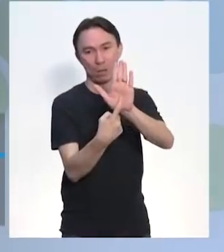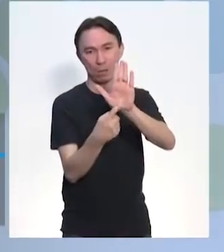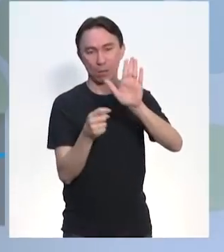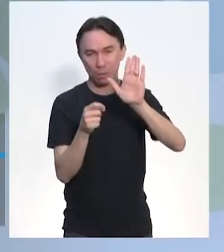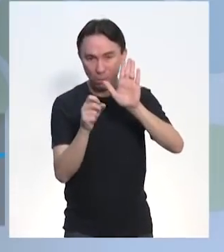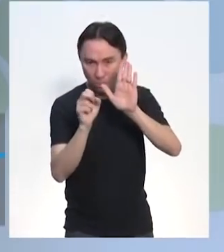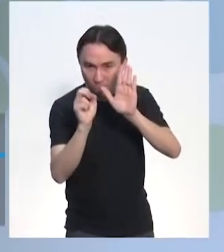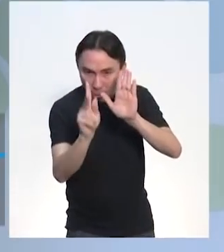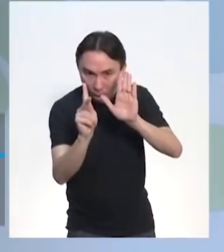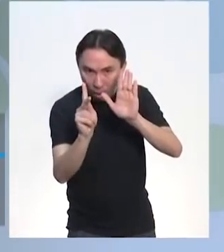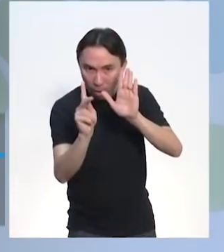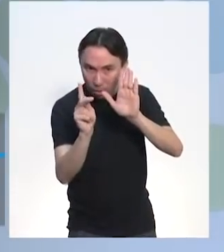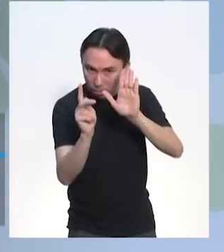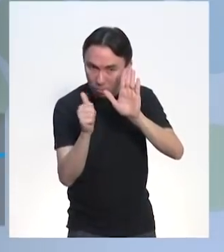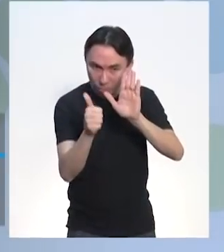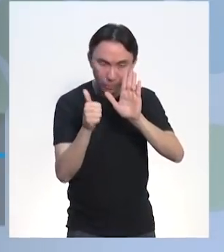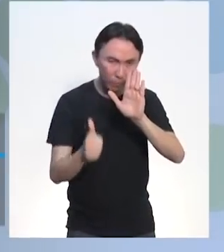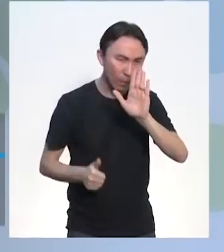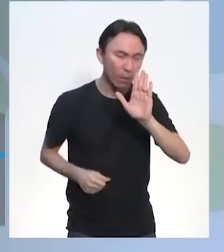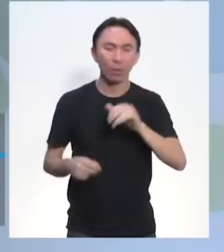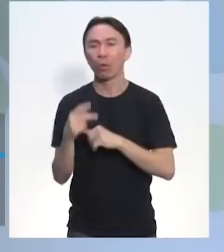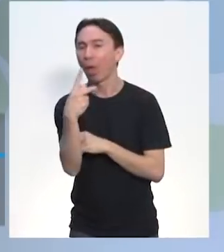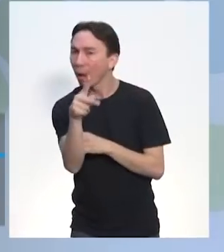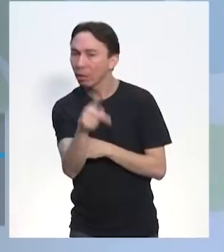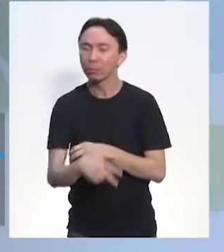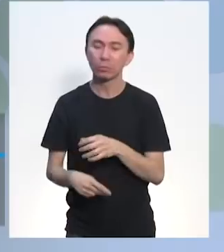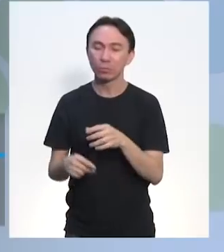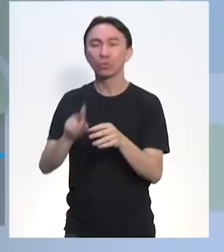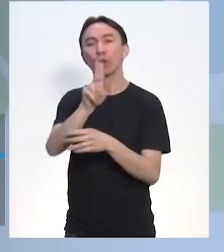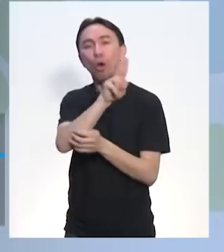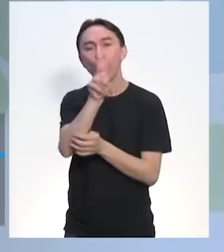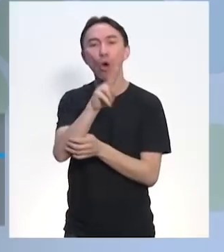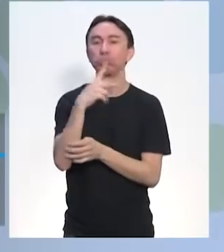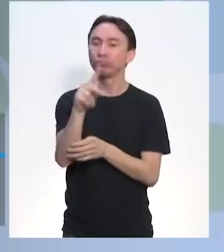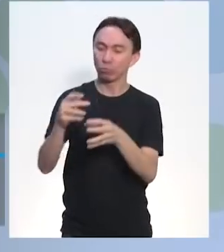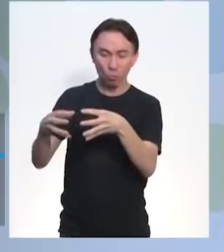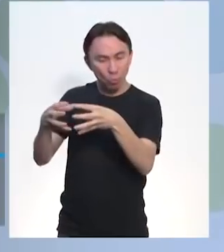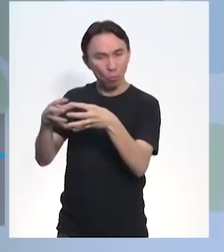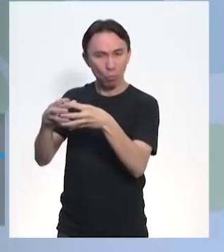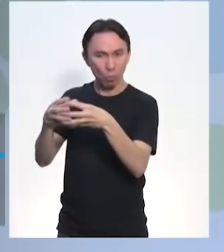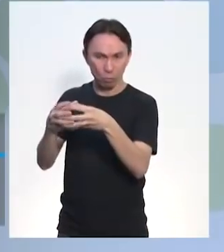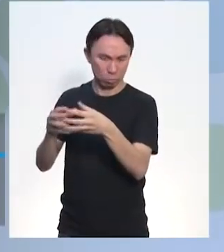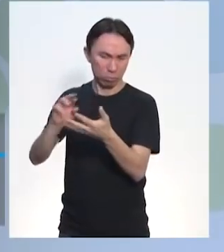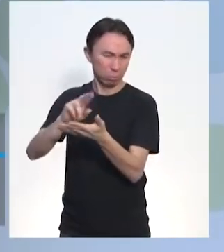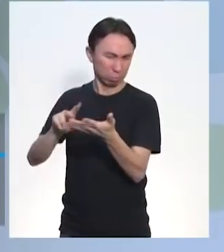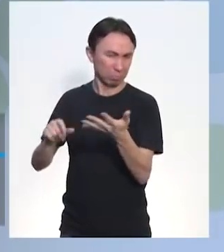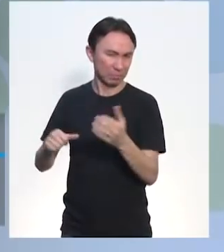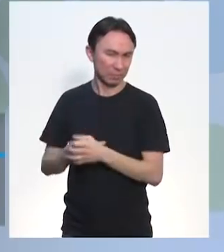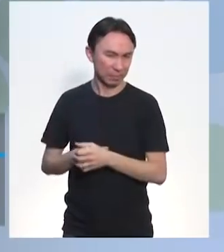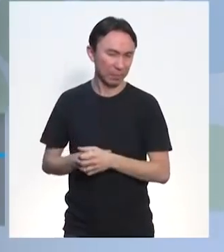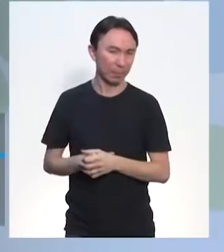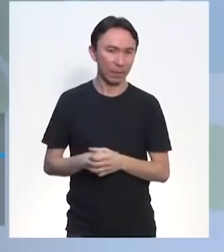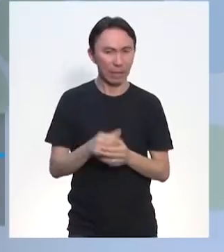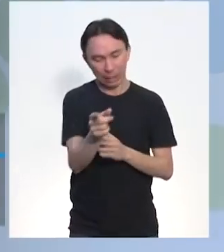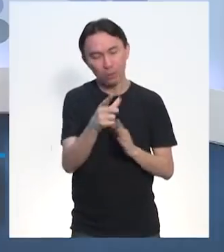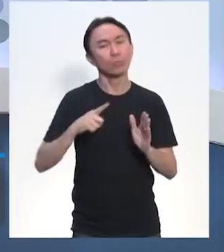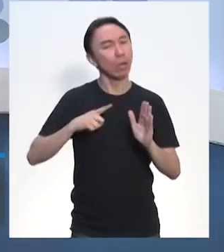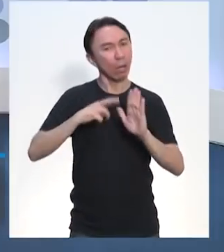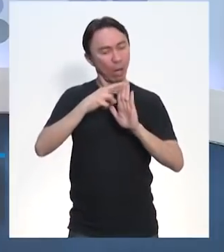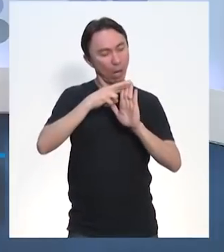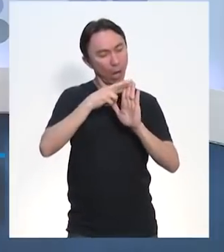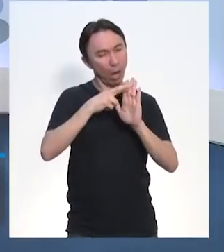fazer essa inscrição e aí colocar o nome da sua equipe, etc. Então, como que funciona aí? Para tudo tem regra, né,